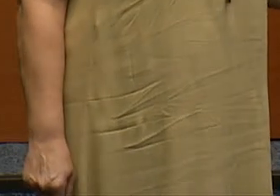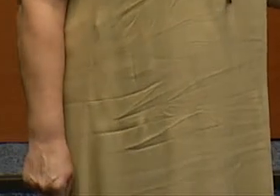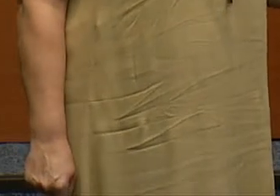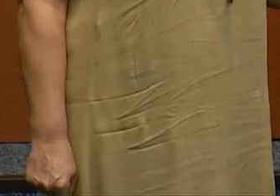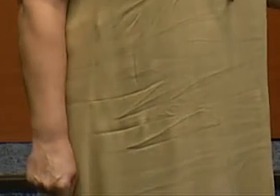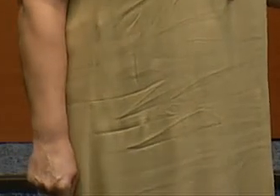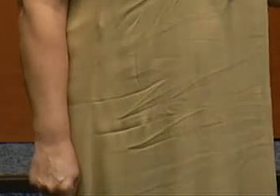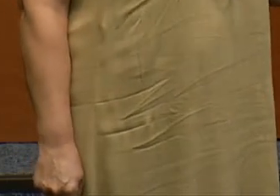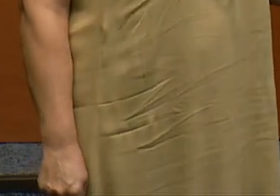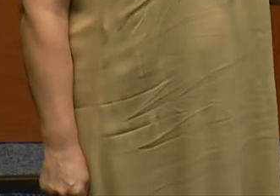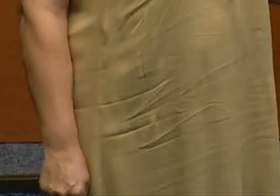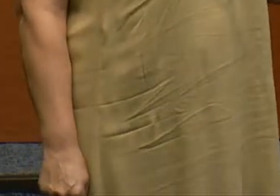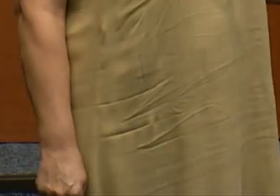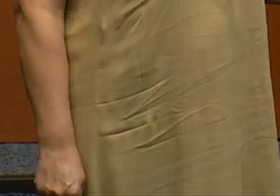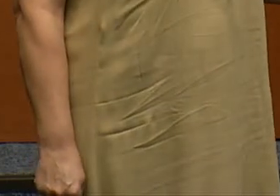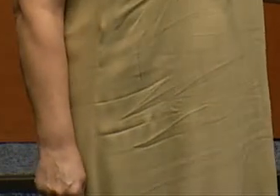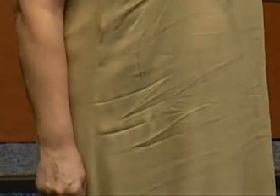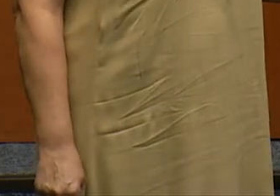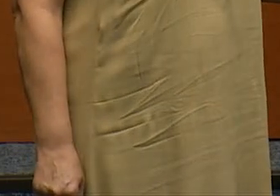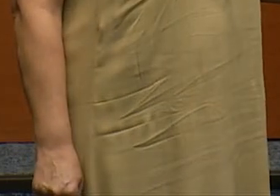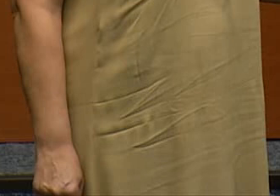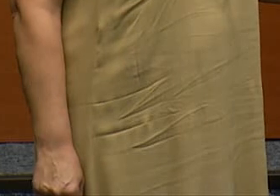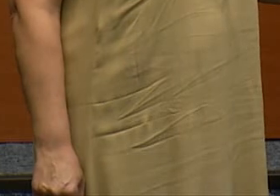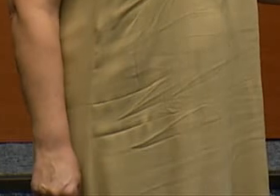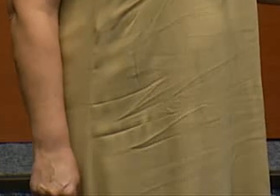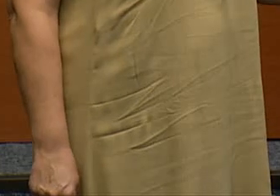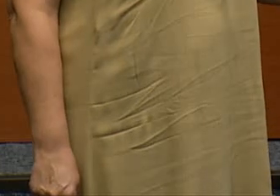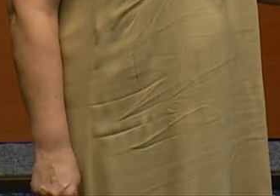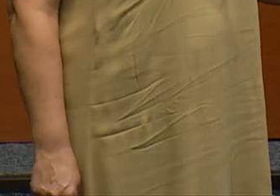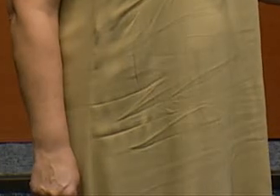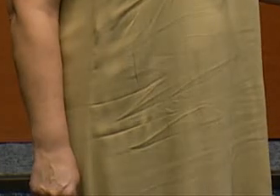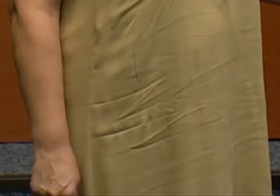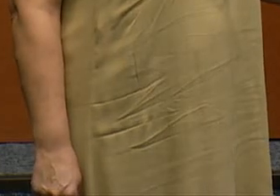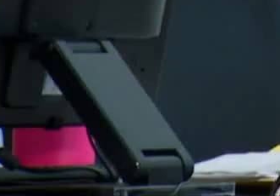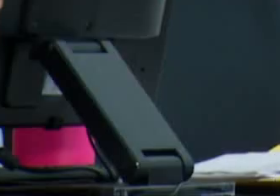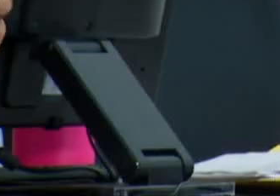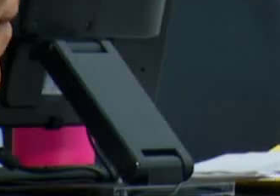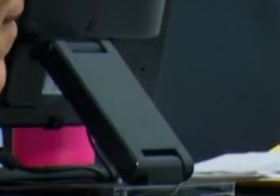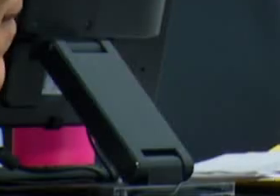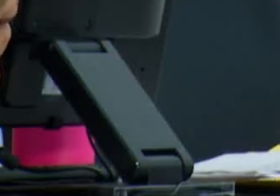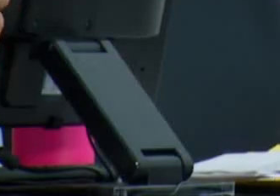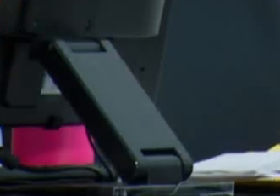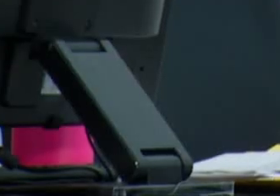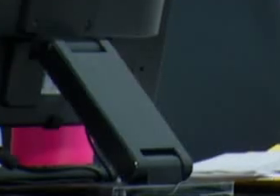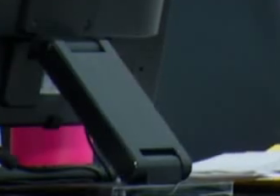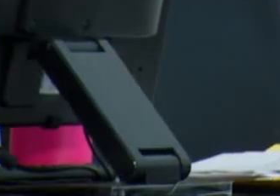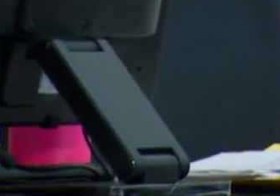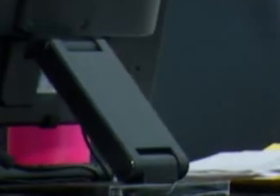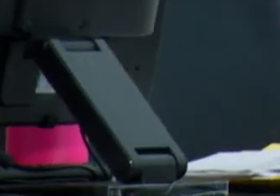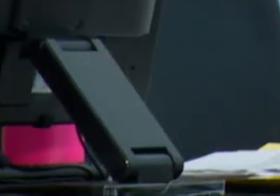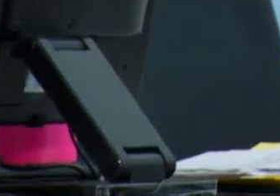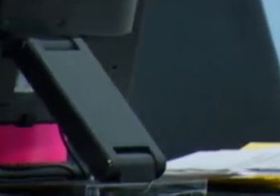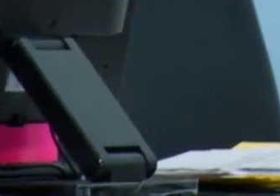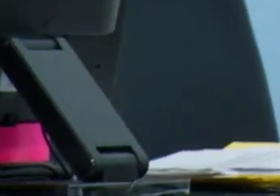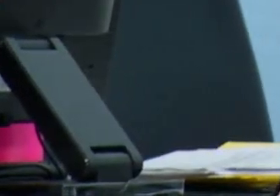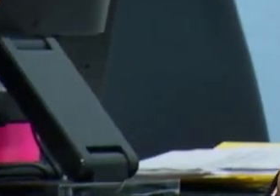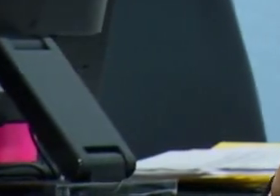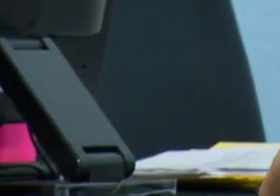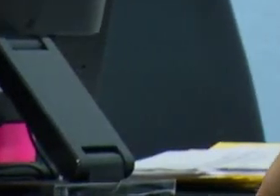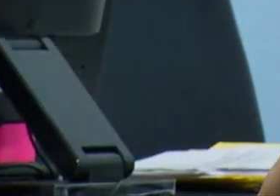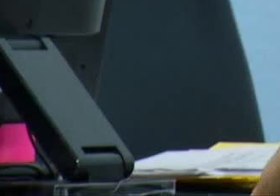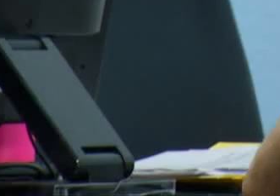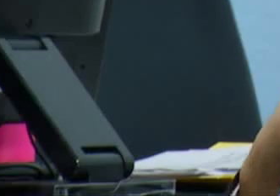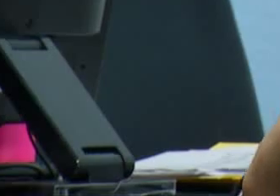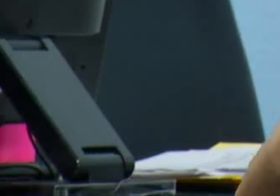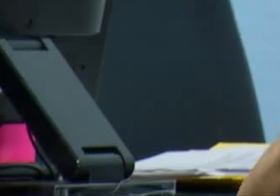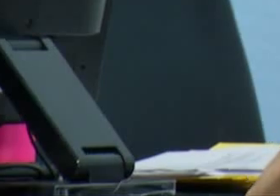me ensinaram, nas tardes ali na residência de preceptoria. Então, o mínimo que eu poderia fazer era oferecer para o